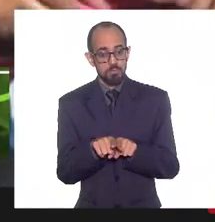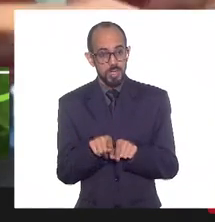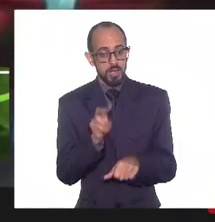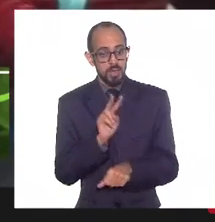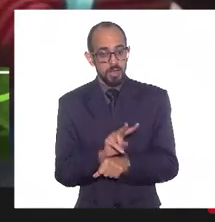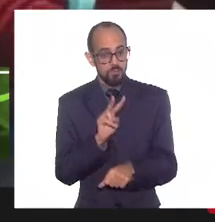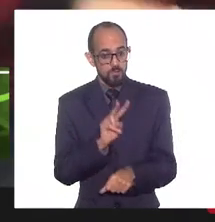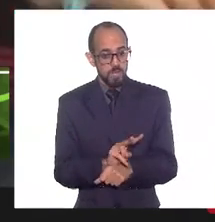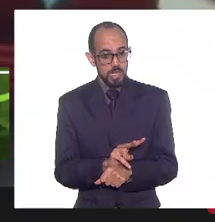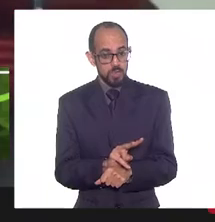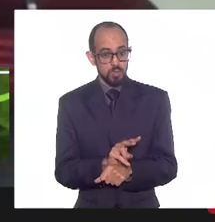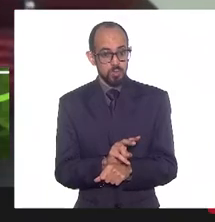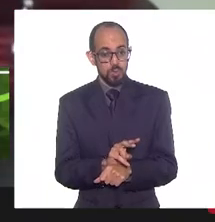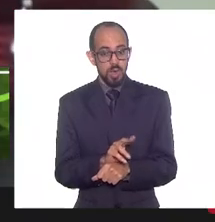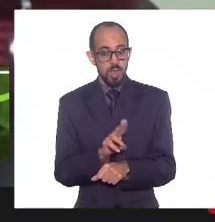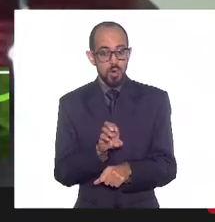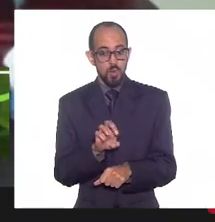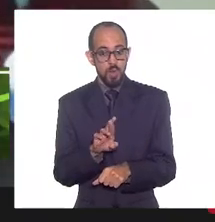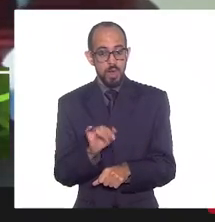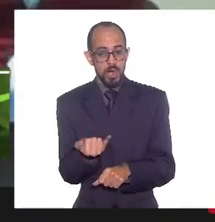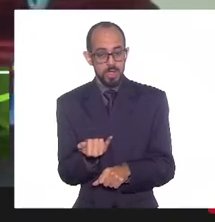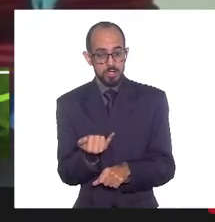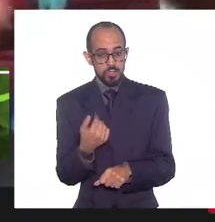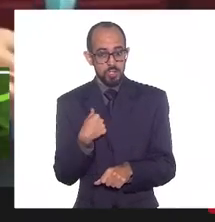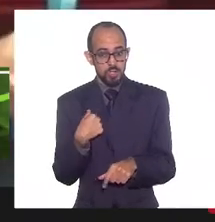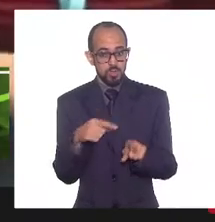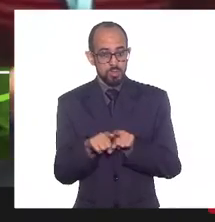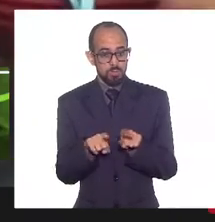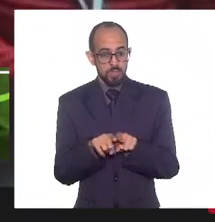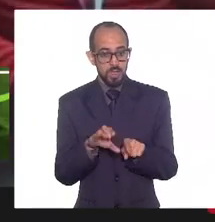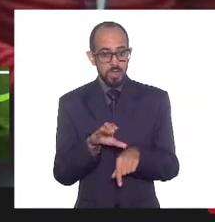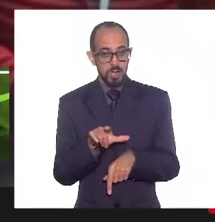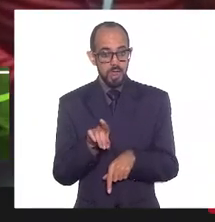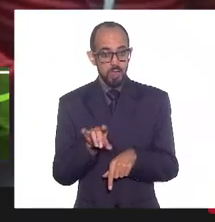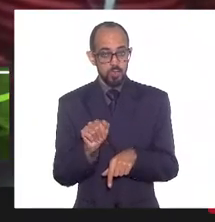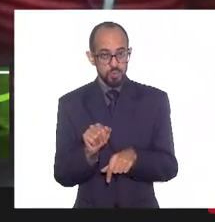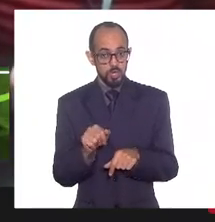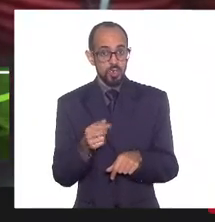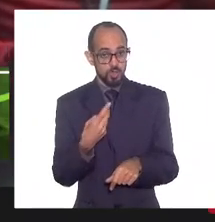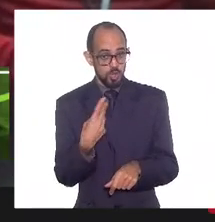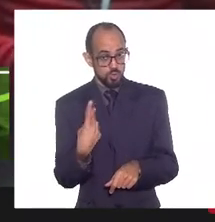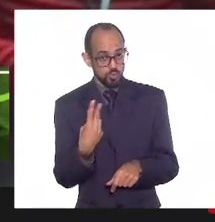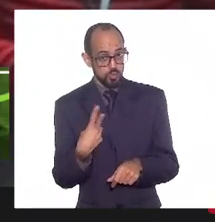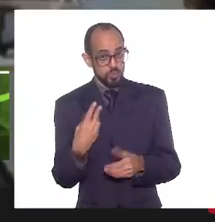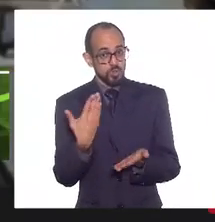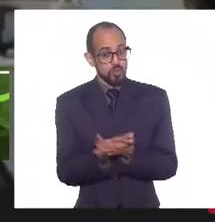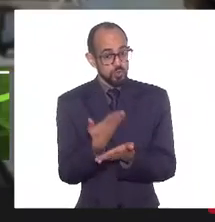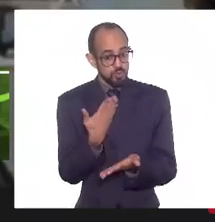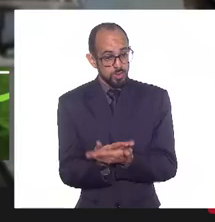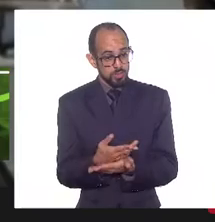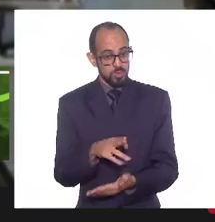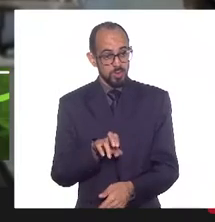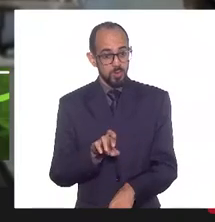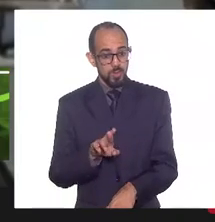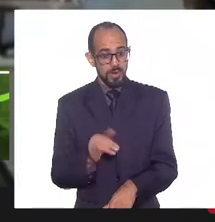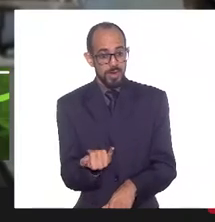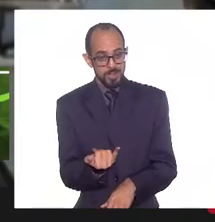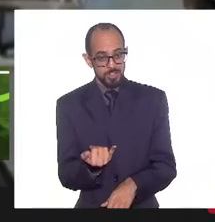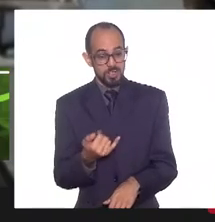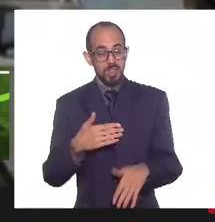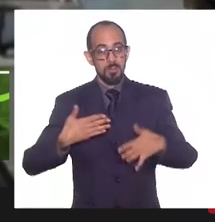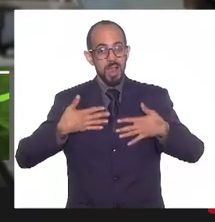tanto eu quanto a professora Cláudia nós estudamos na universidade então para mim é uma